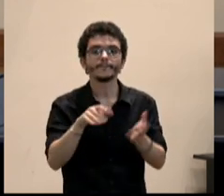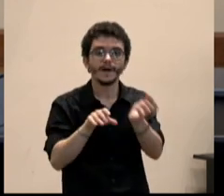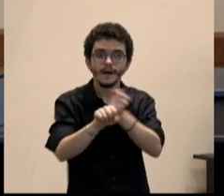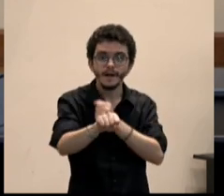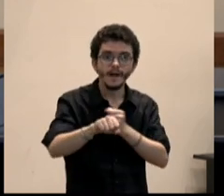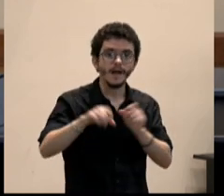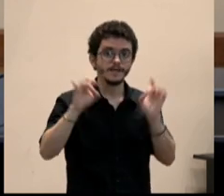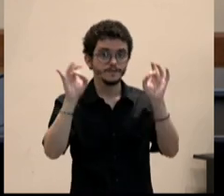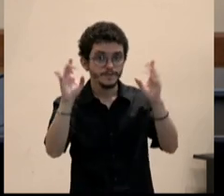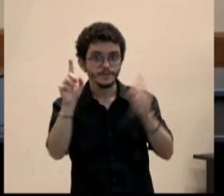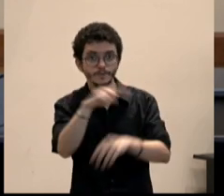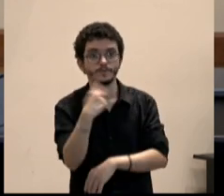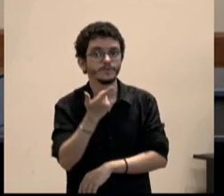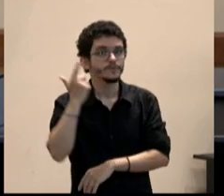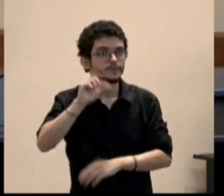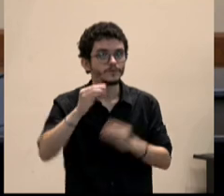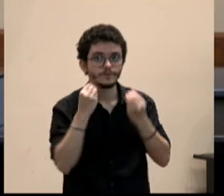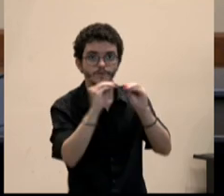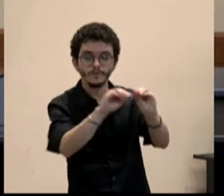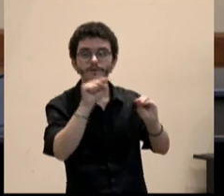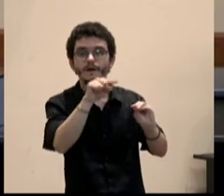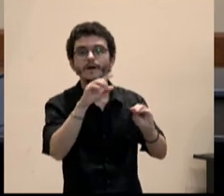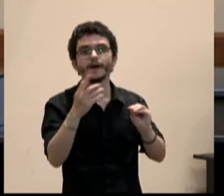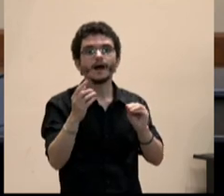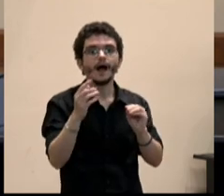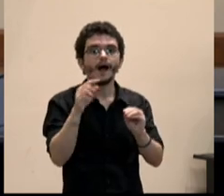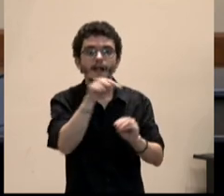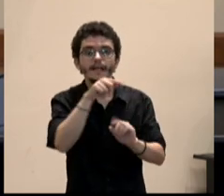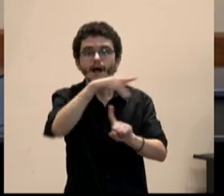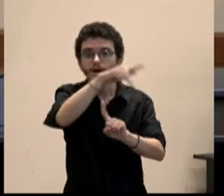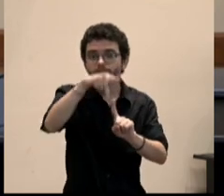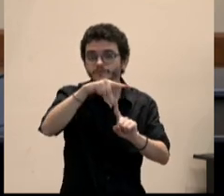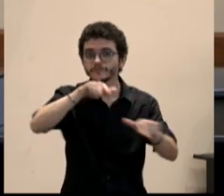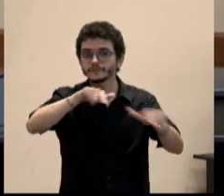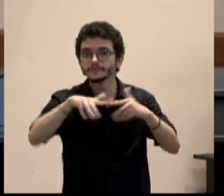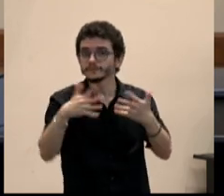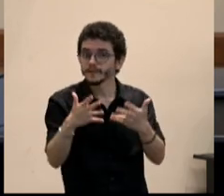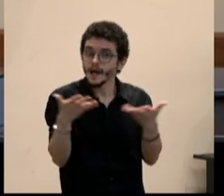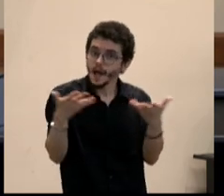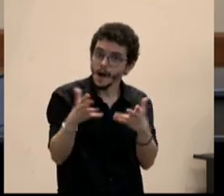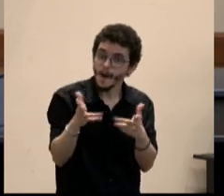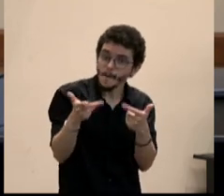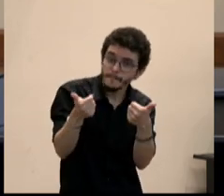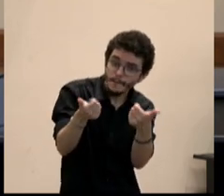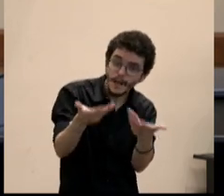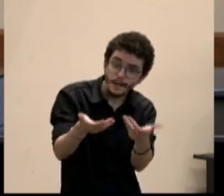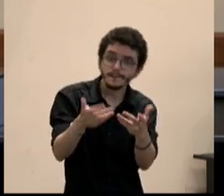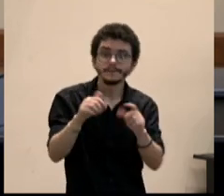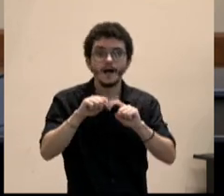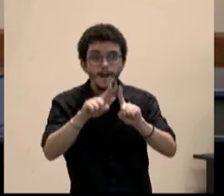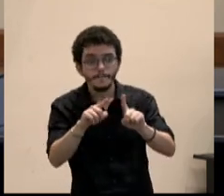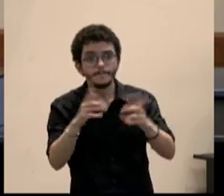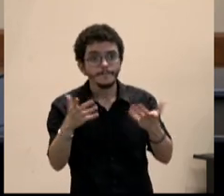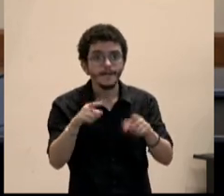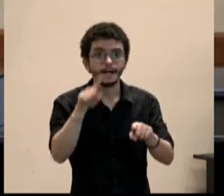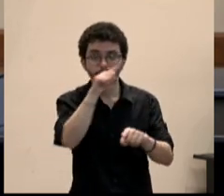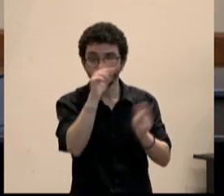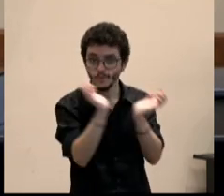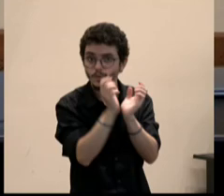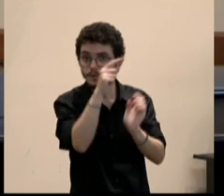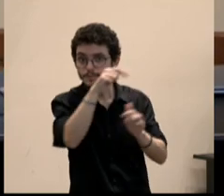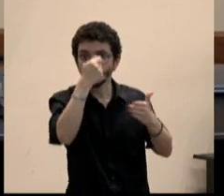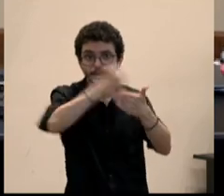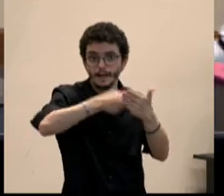e nós conseguimos colocar isso lá no plano de carreira, então ele está um pouco melhor, embora que o povo de lá fez luta, mas não